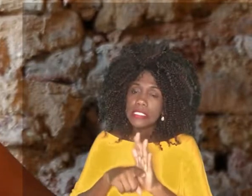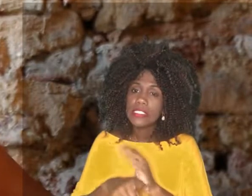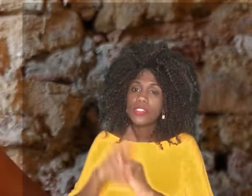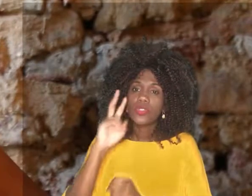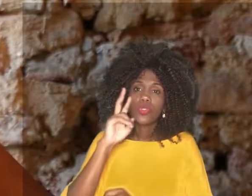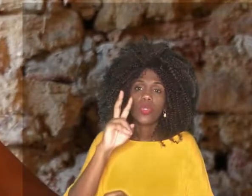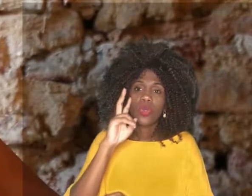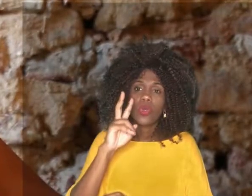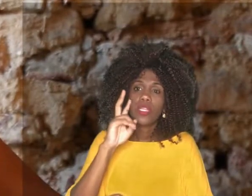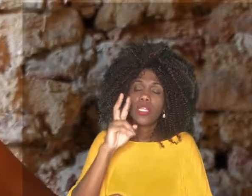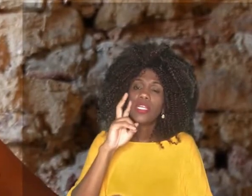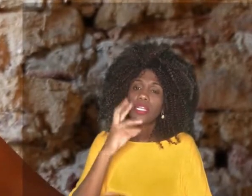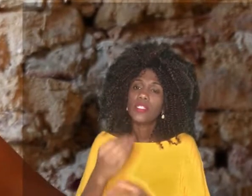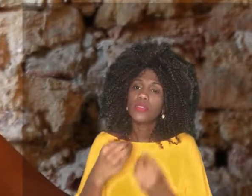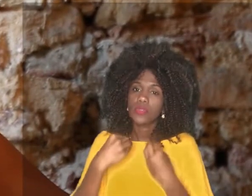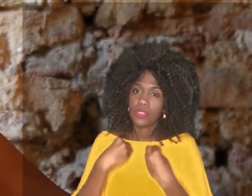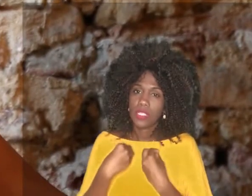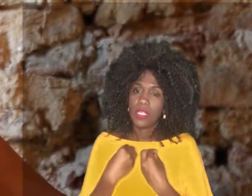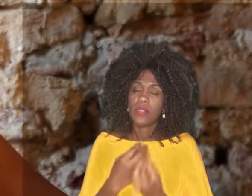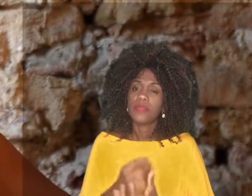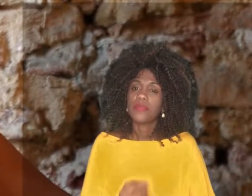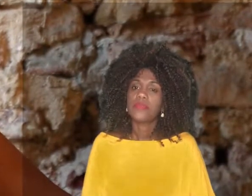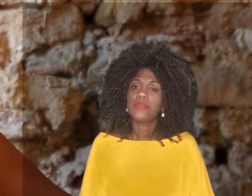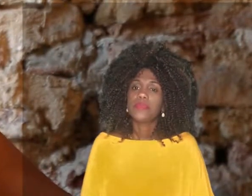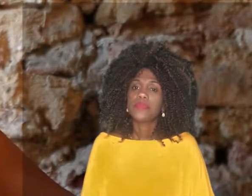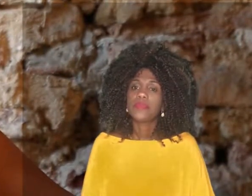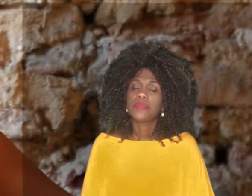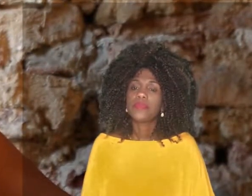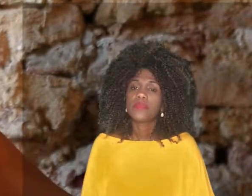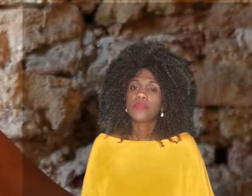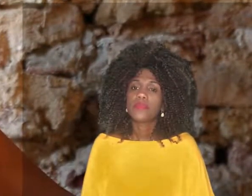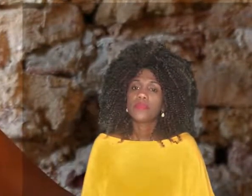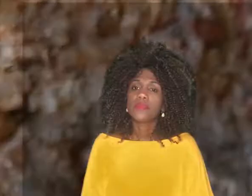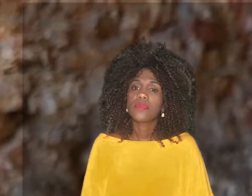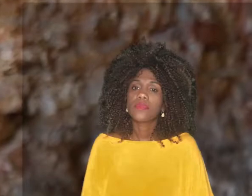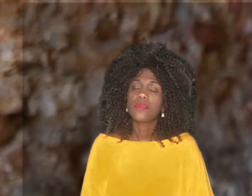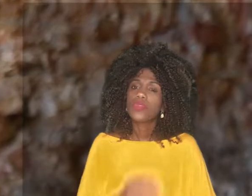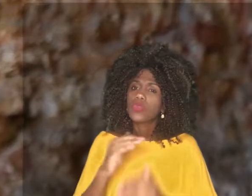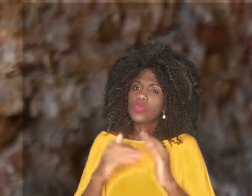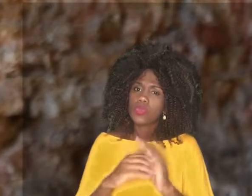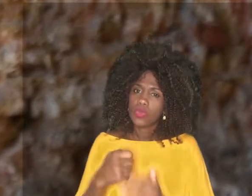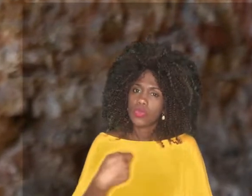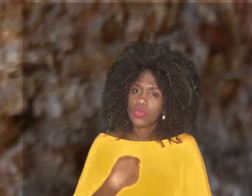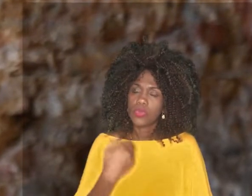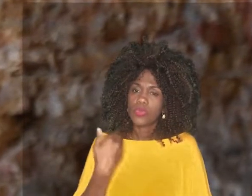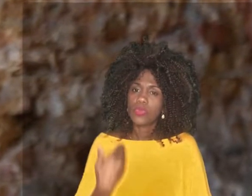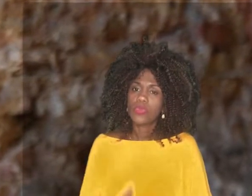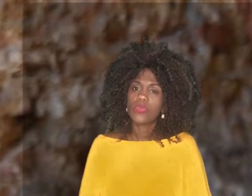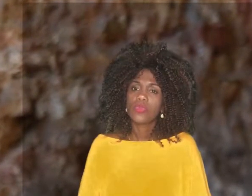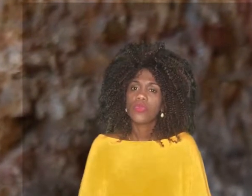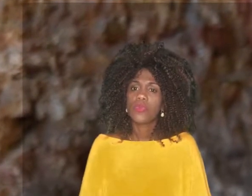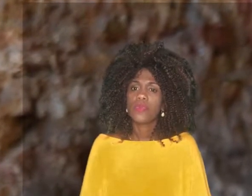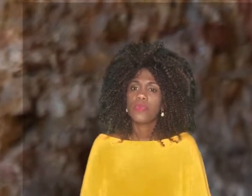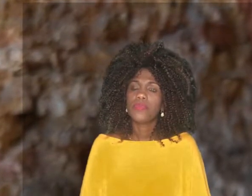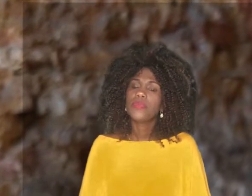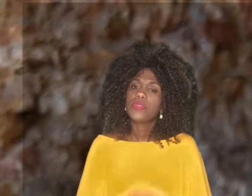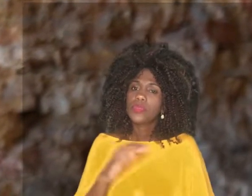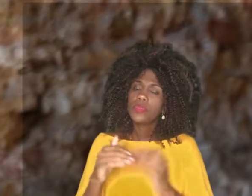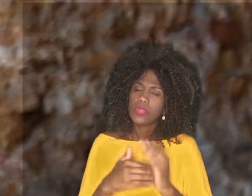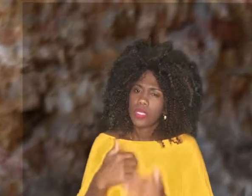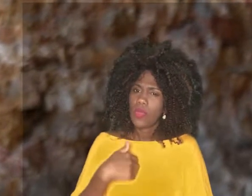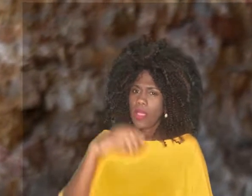também histórica traz para a gente, né? Tudo que eu sou, tudo